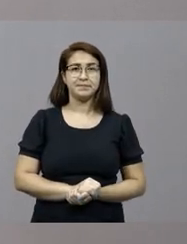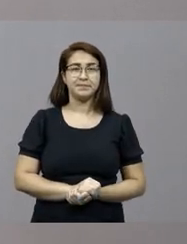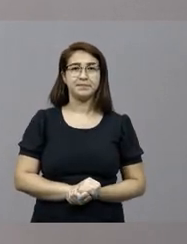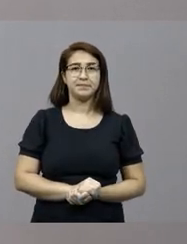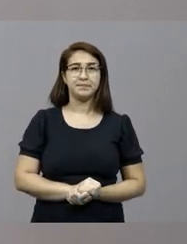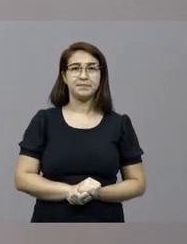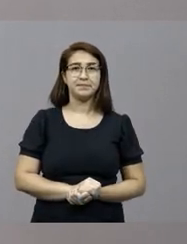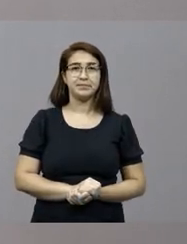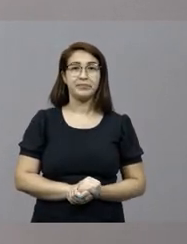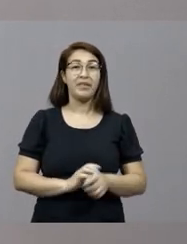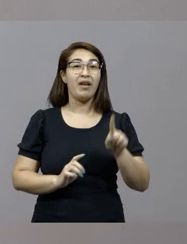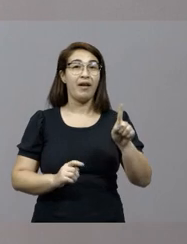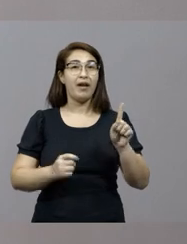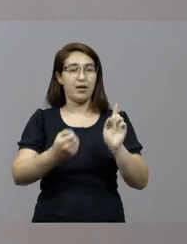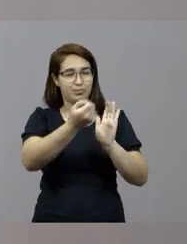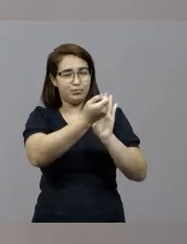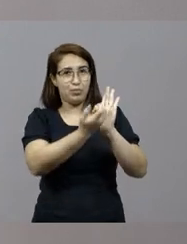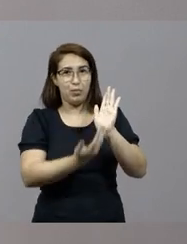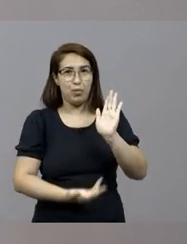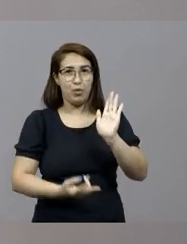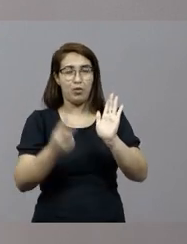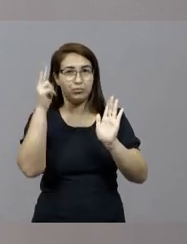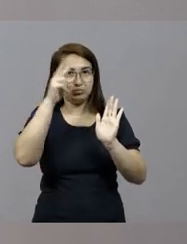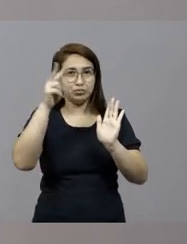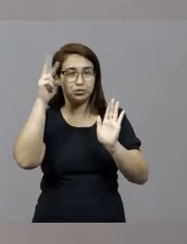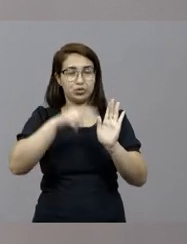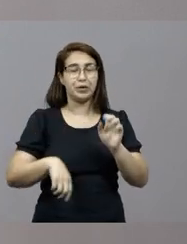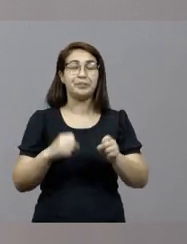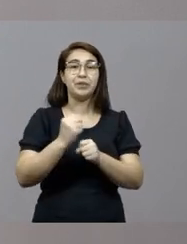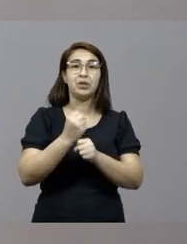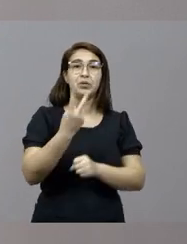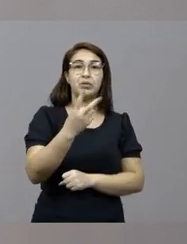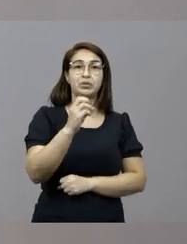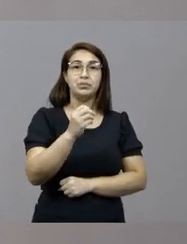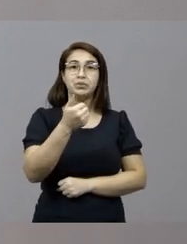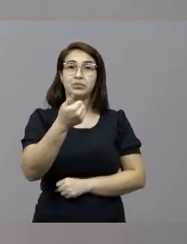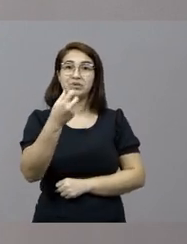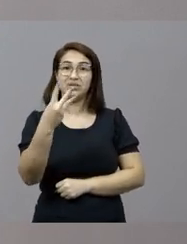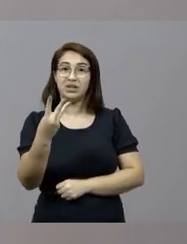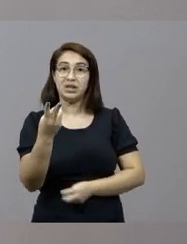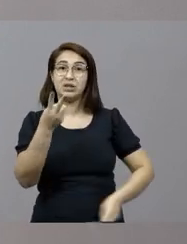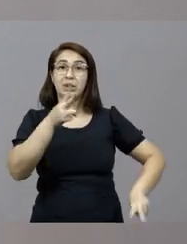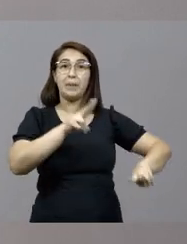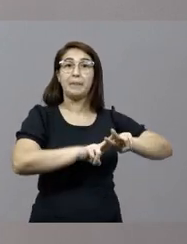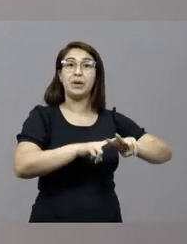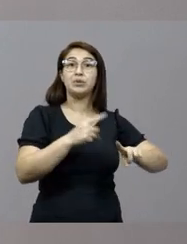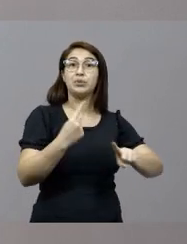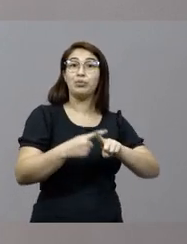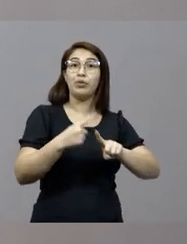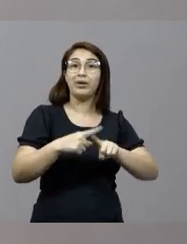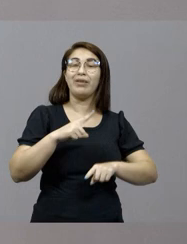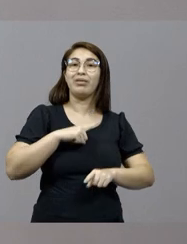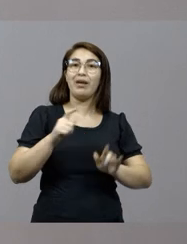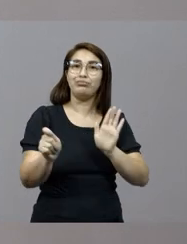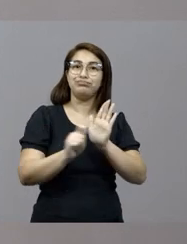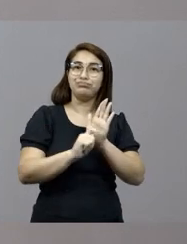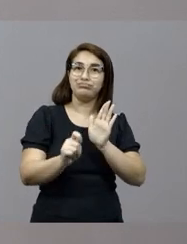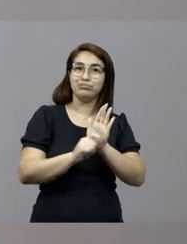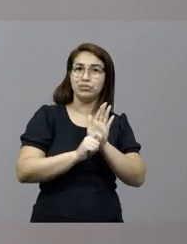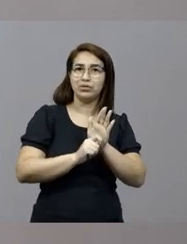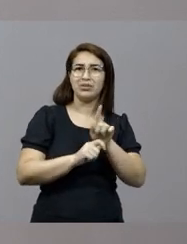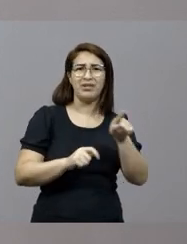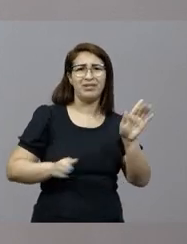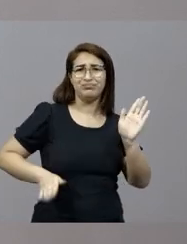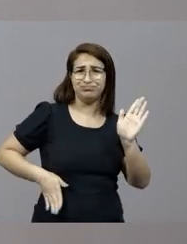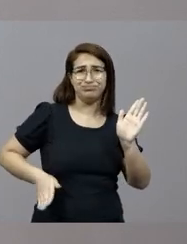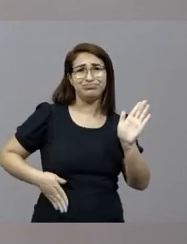A ficha criminal. 2013, preso com posse de entorpecentes. Esse vagabundo, esse